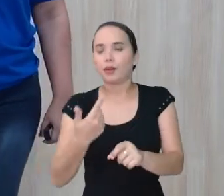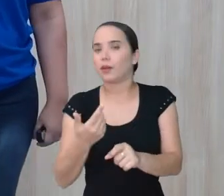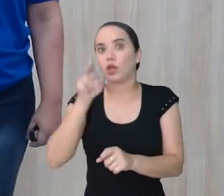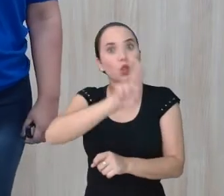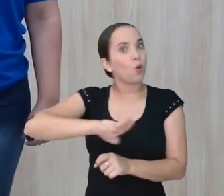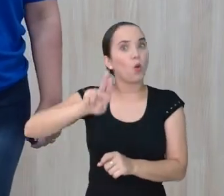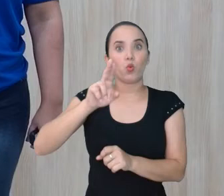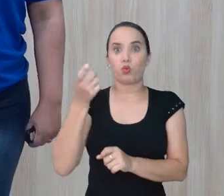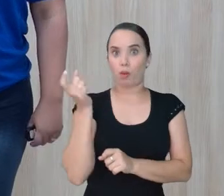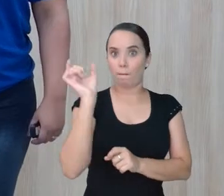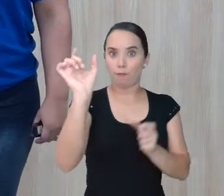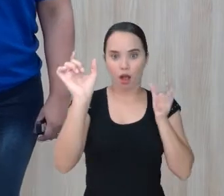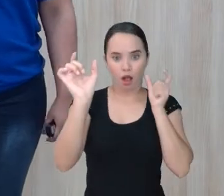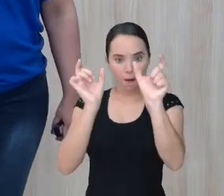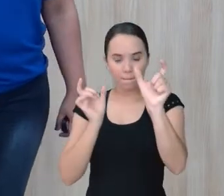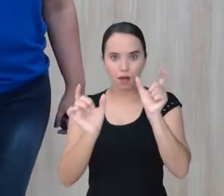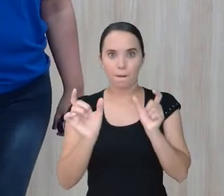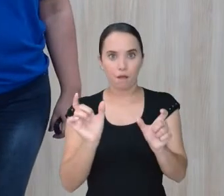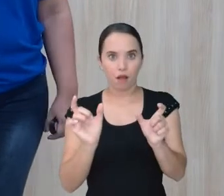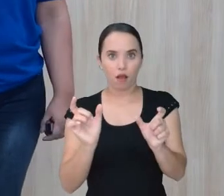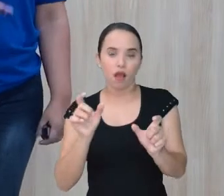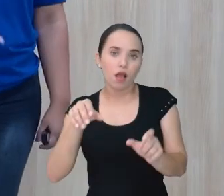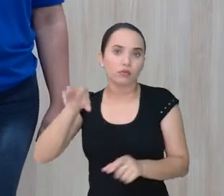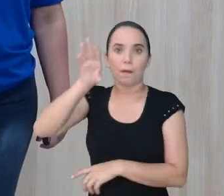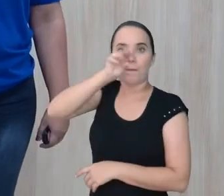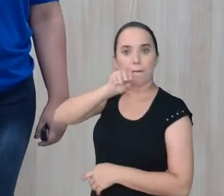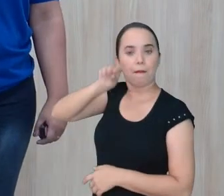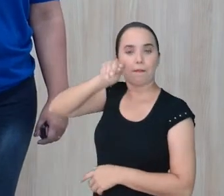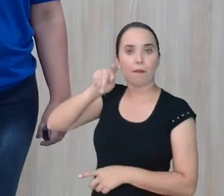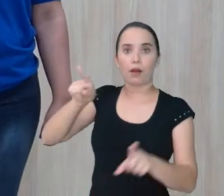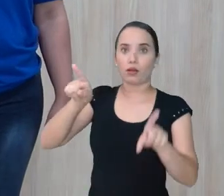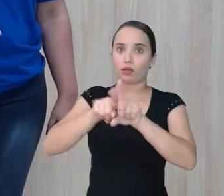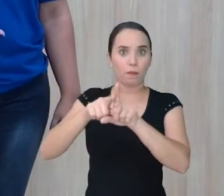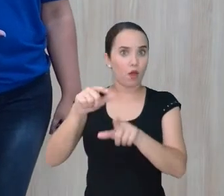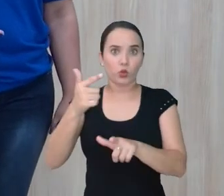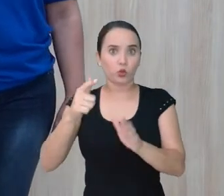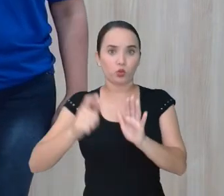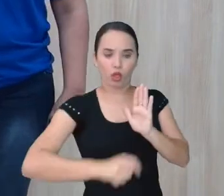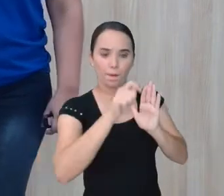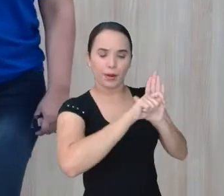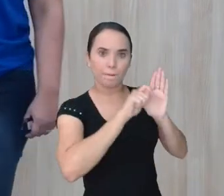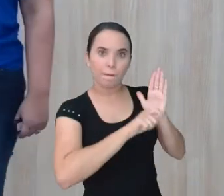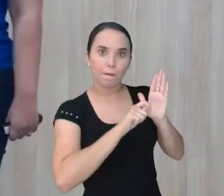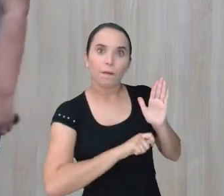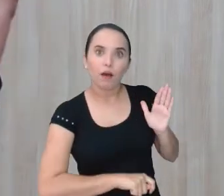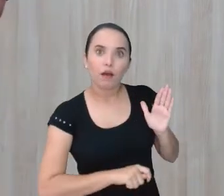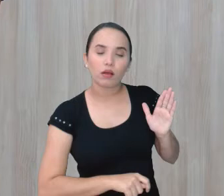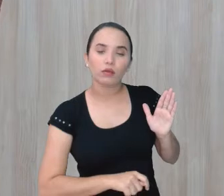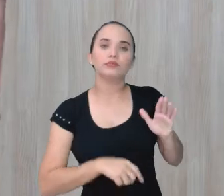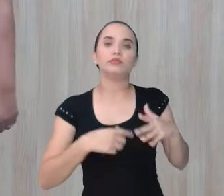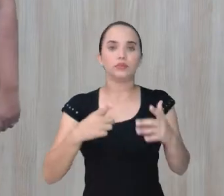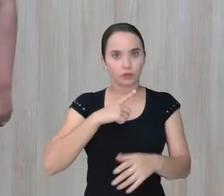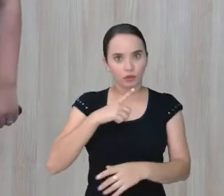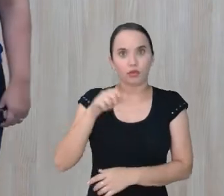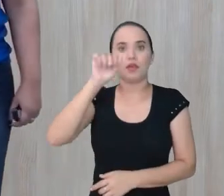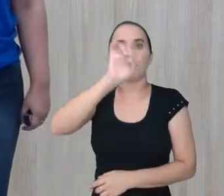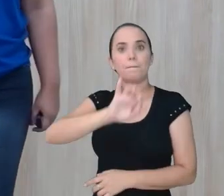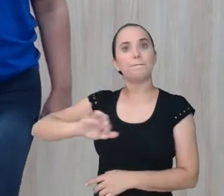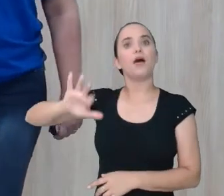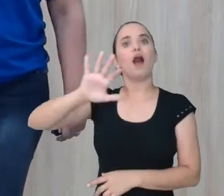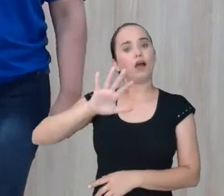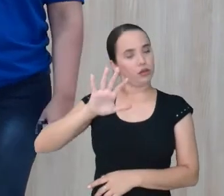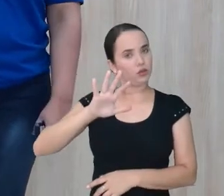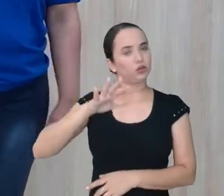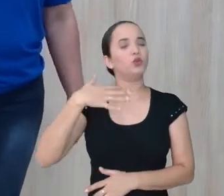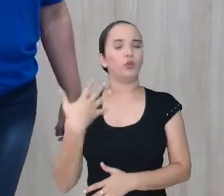utiliza de palavras, nem oral e nem escrita, certo? Então, se a gente está vendo aí uma imagem, se a